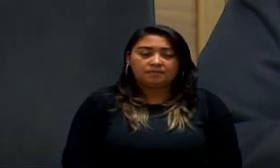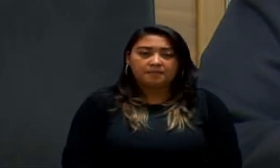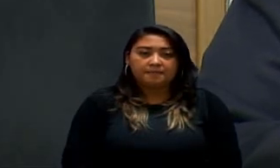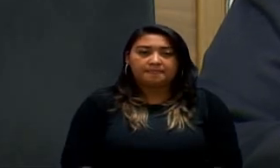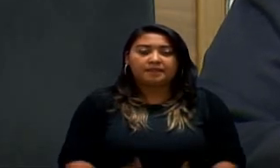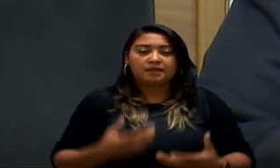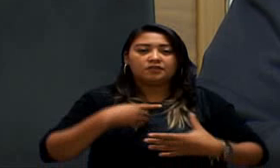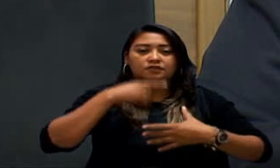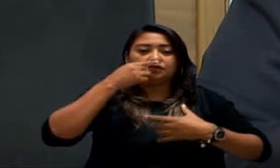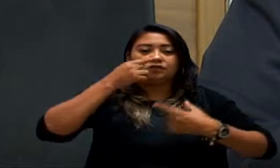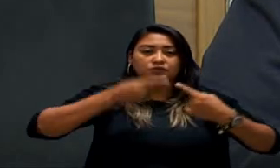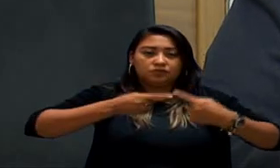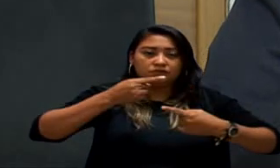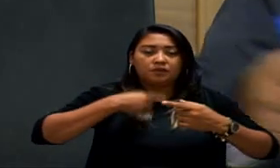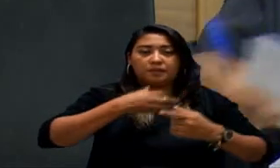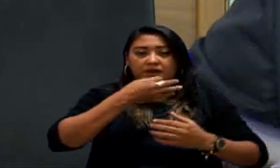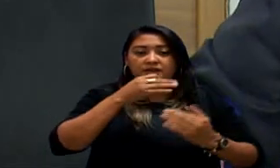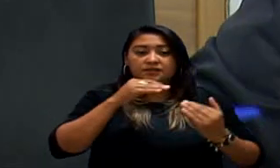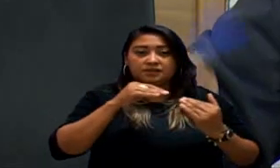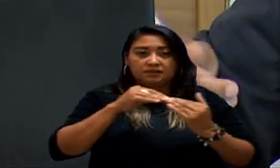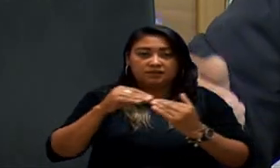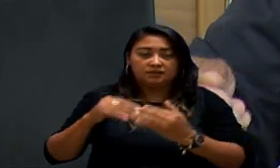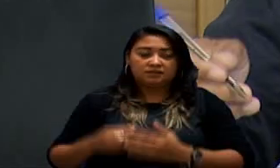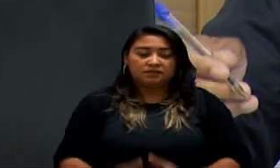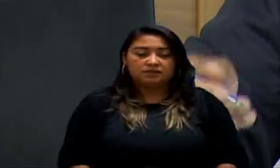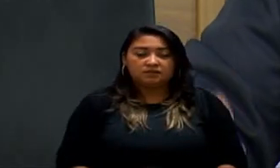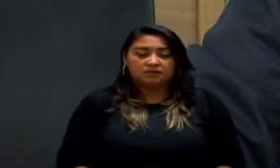eu coloco em discussão o parecer.